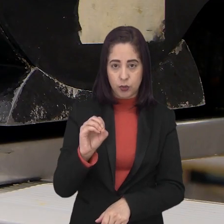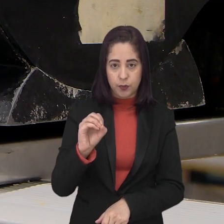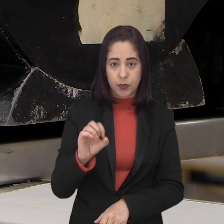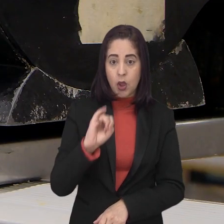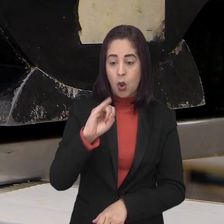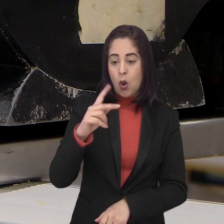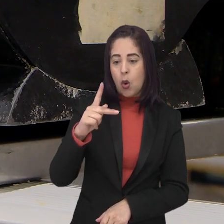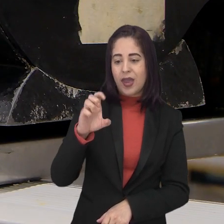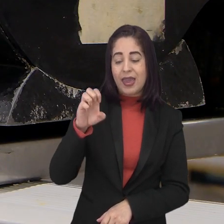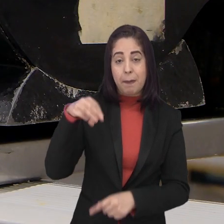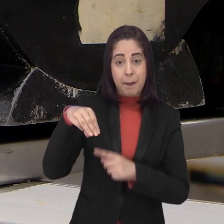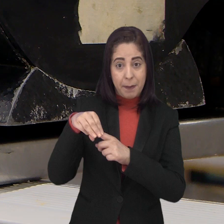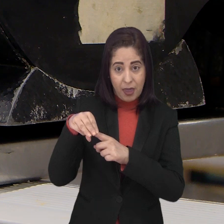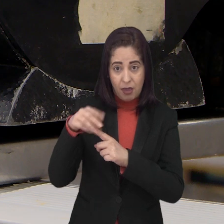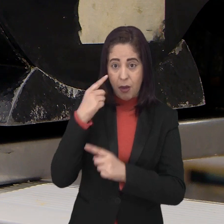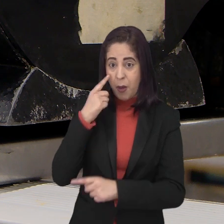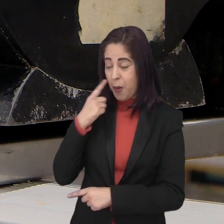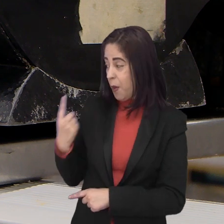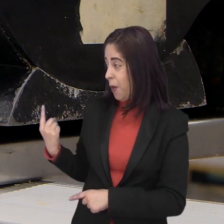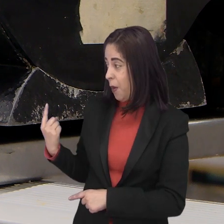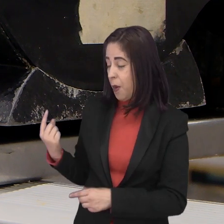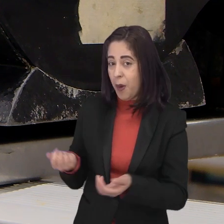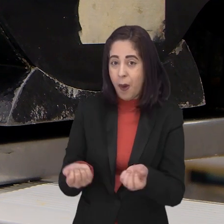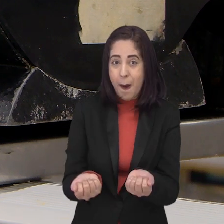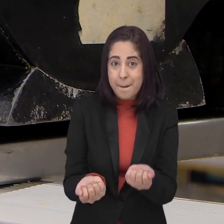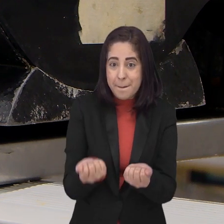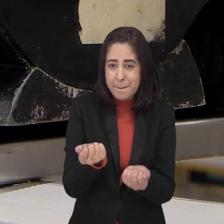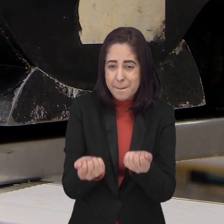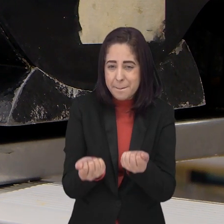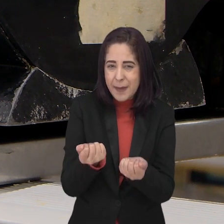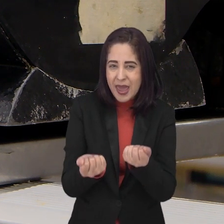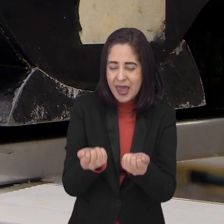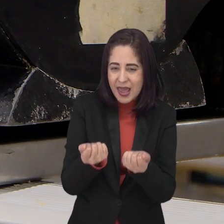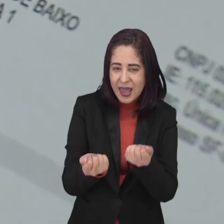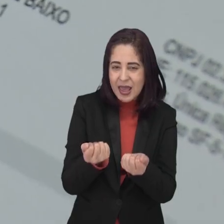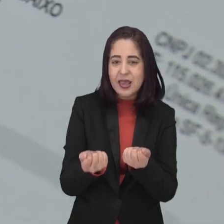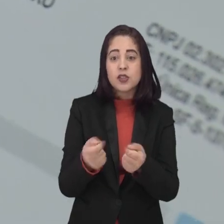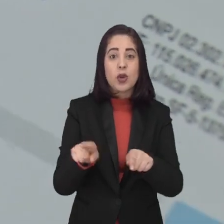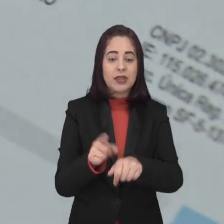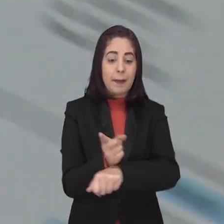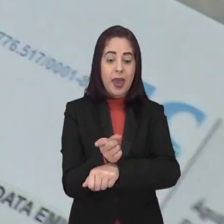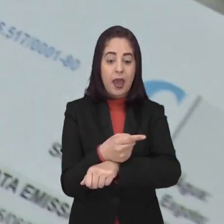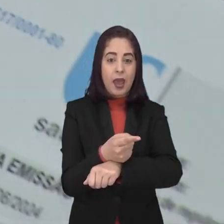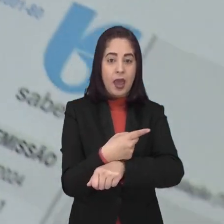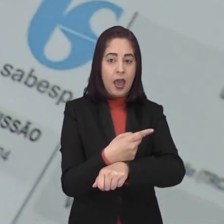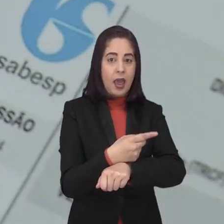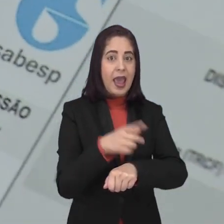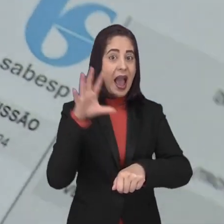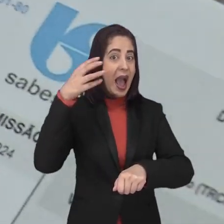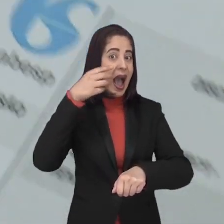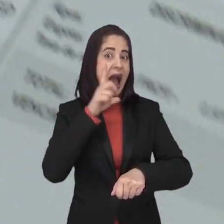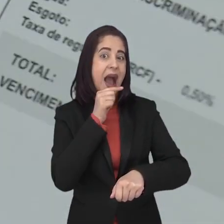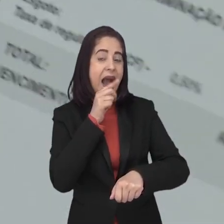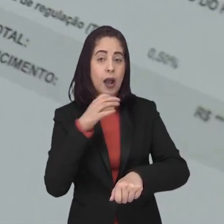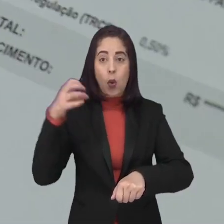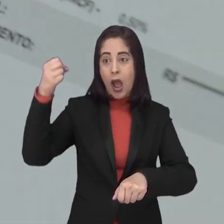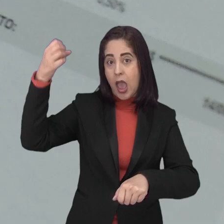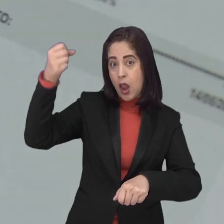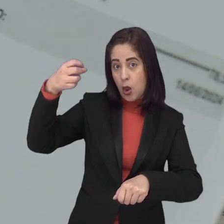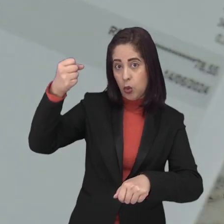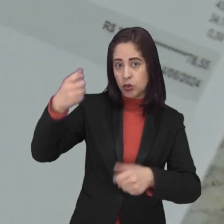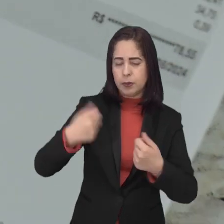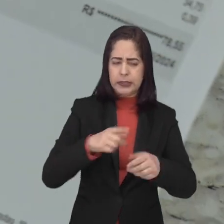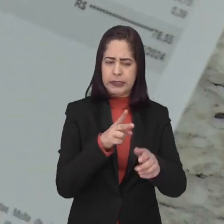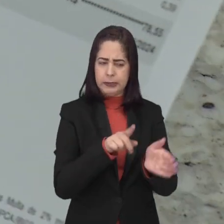IPEM que vai garantir que os números que aparecem nas balanças e nas medições dos serviços de água e luz estão de acordo com